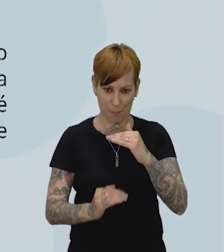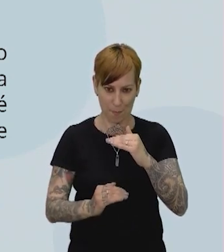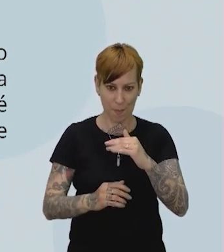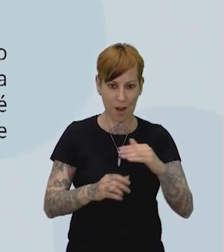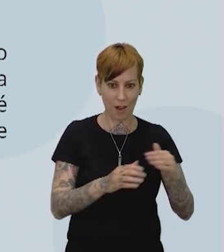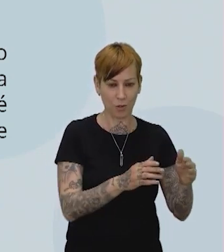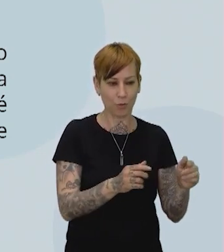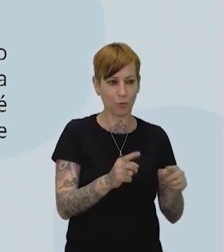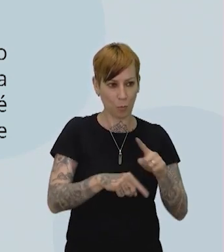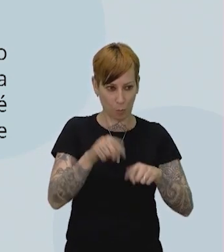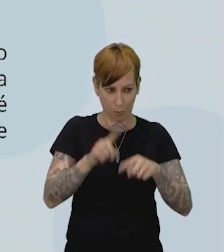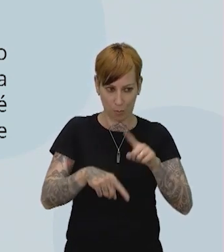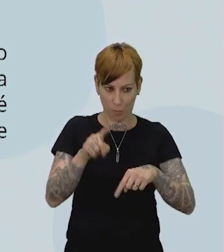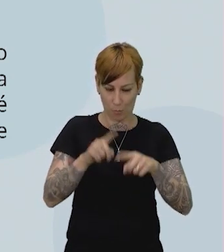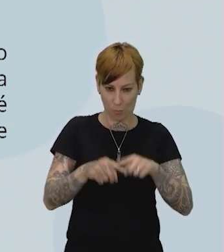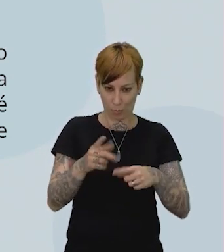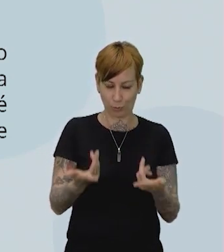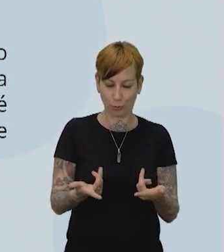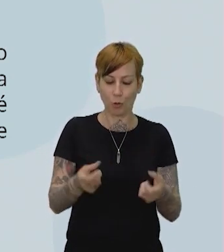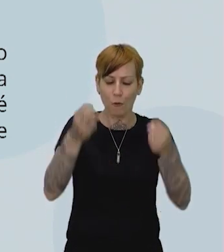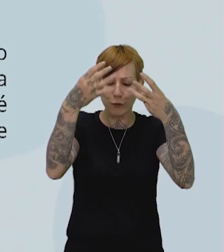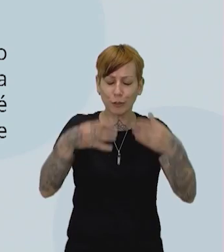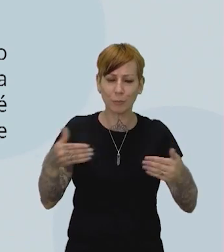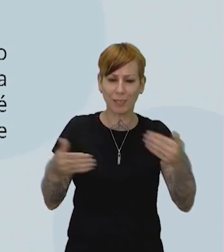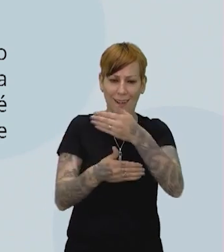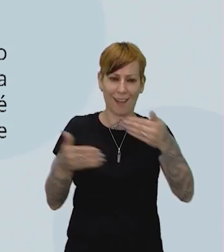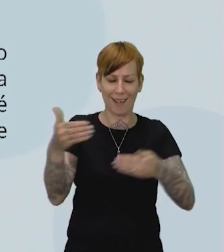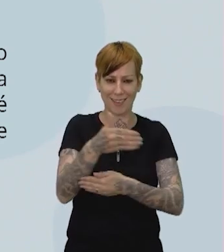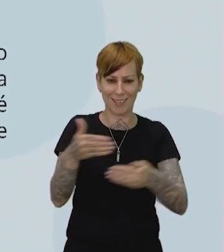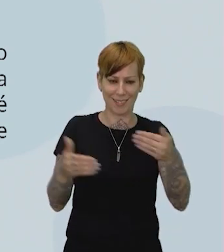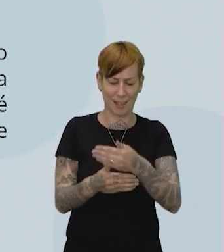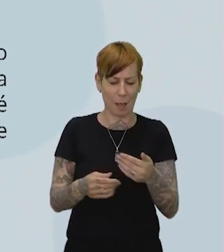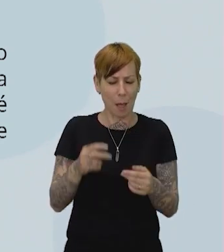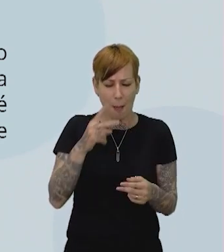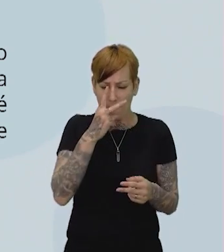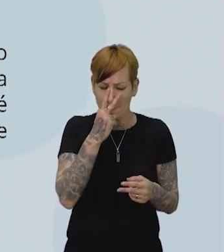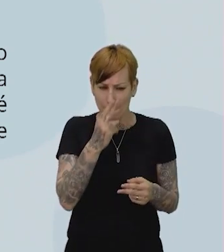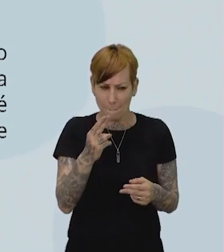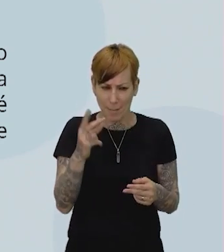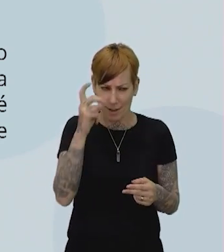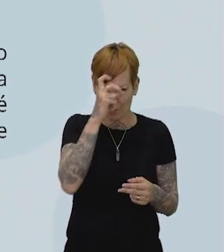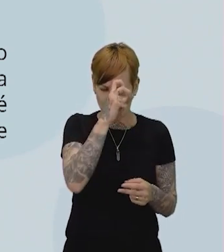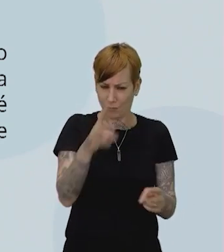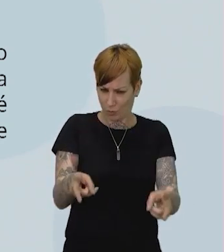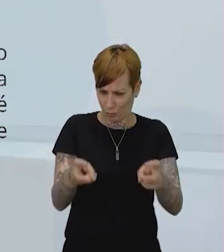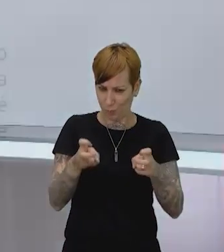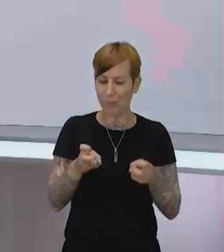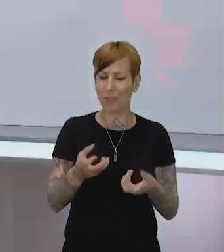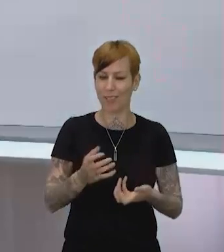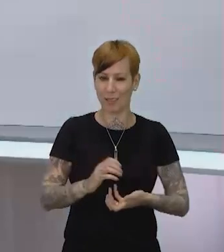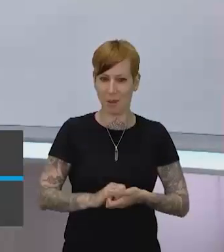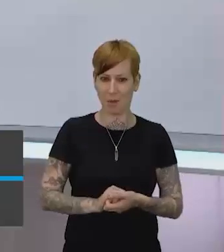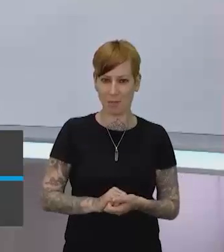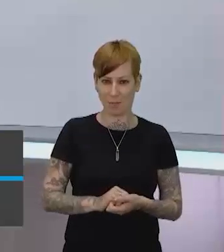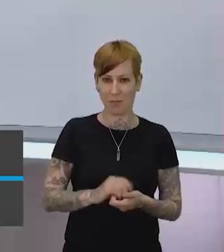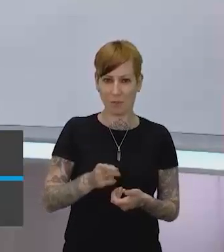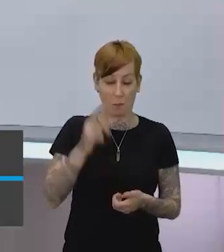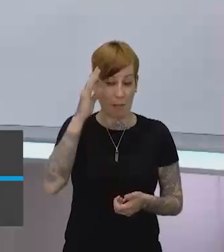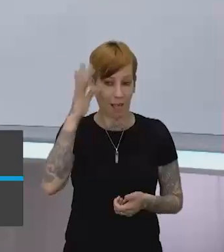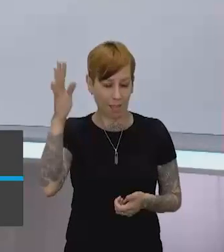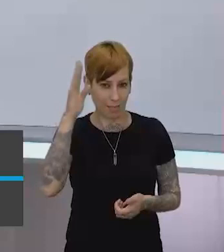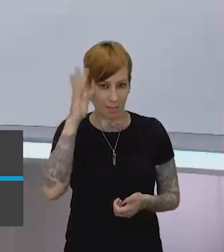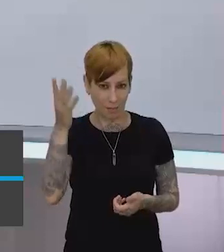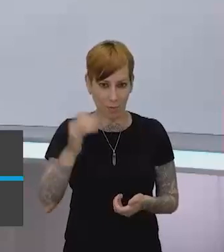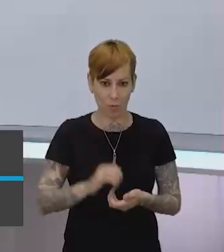slide. À primeira vista parece ser difícil interpretar, mas é o seguinte, gente. Então, vamos lá para a teoria